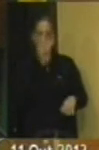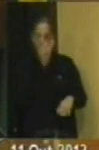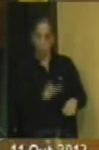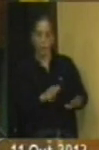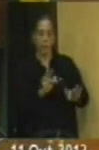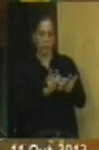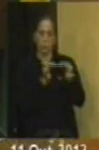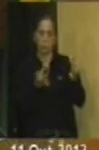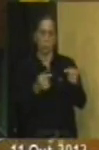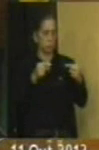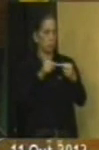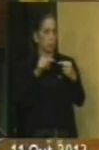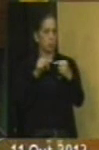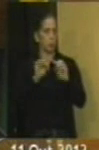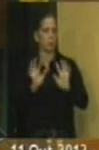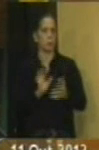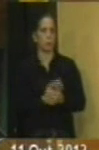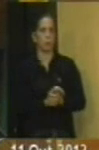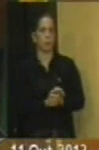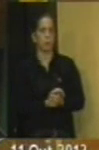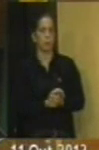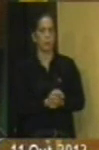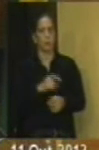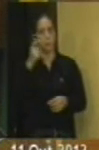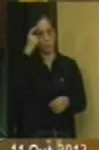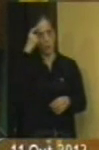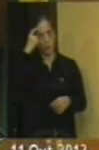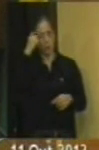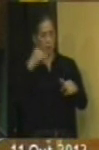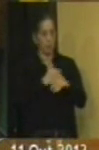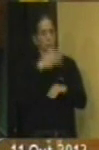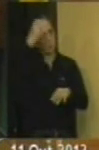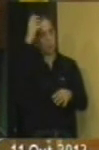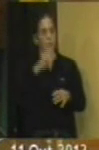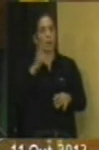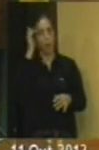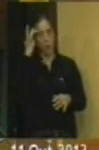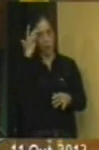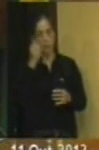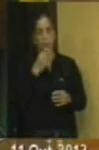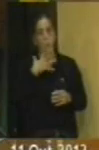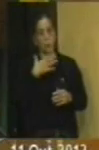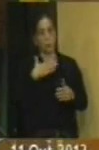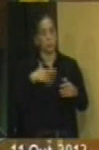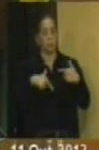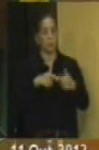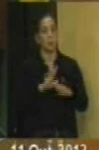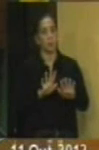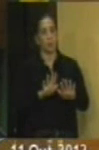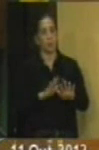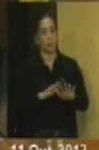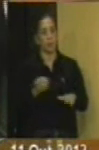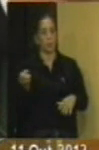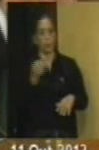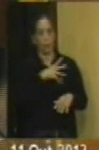mais humilde mais adequado pensar no município acho que talvez seria um bom caminho mas vossa excelência